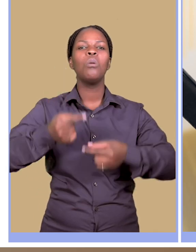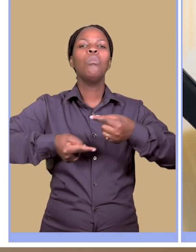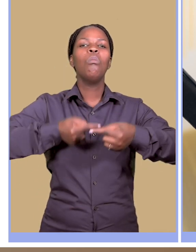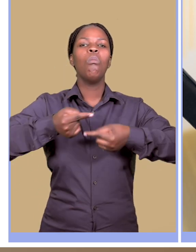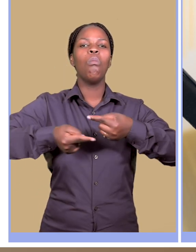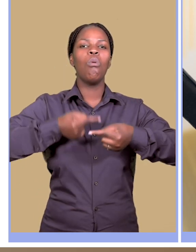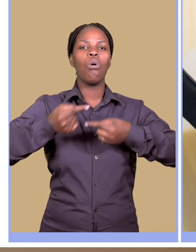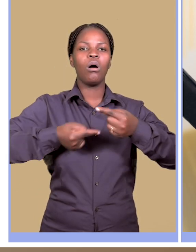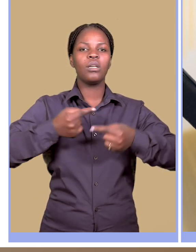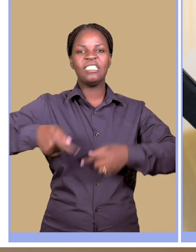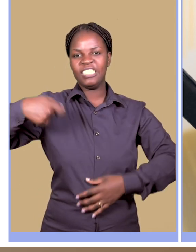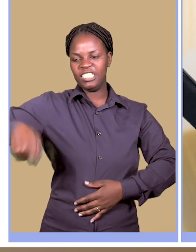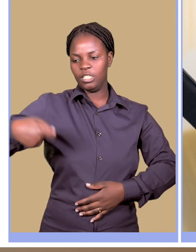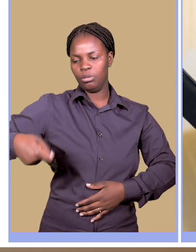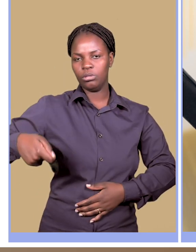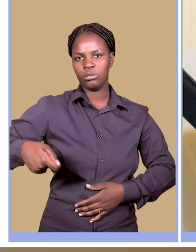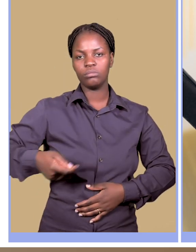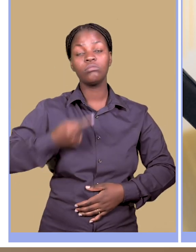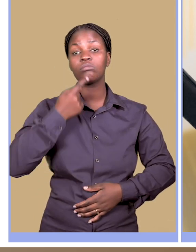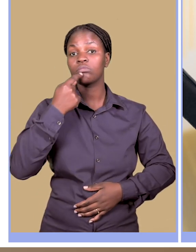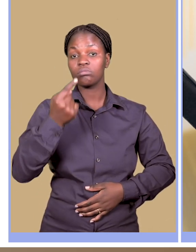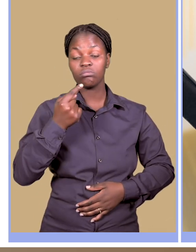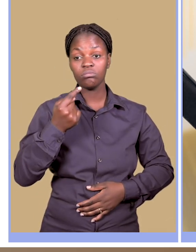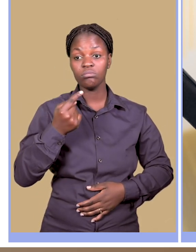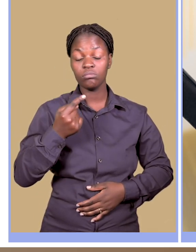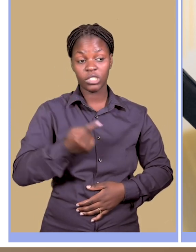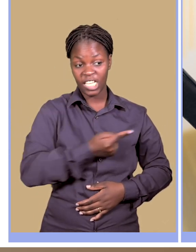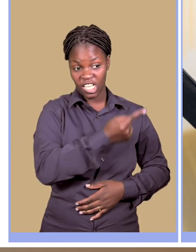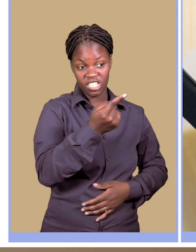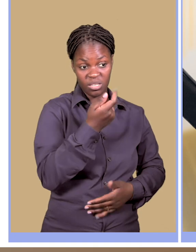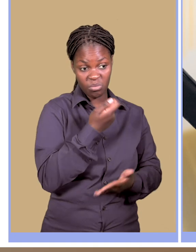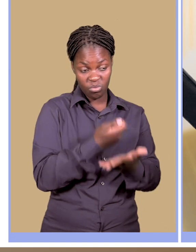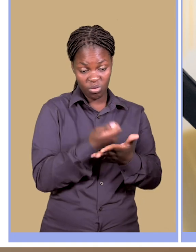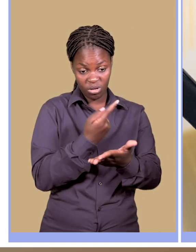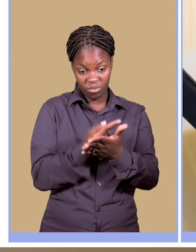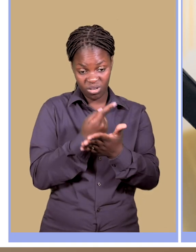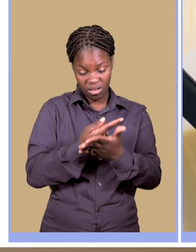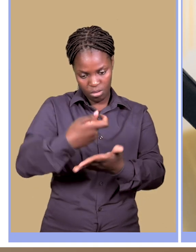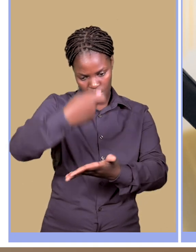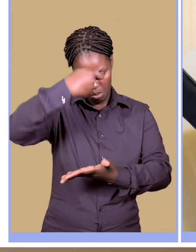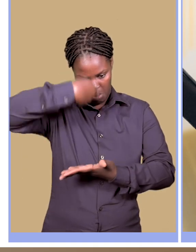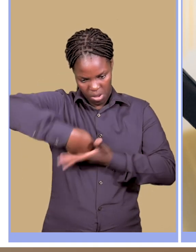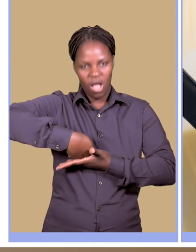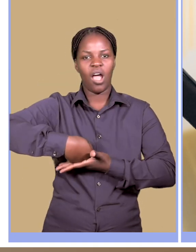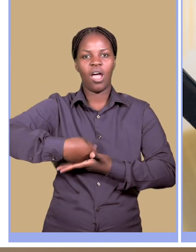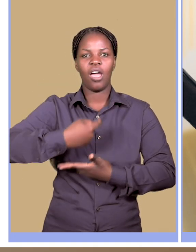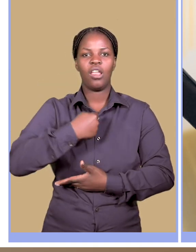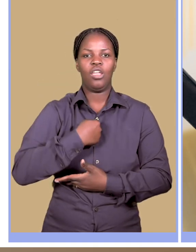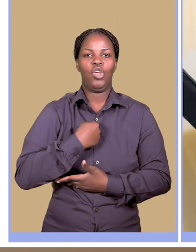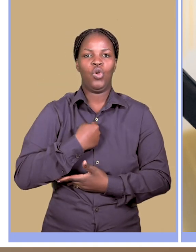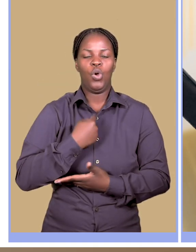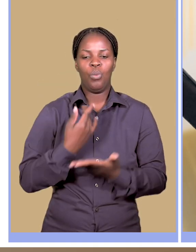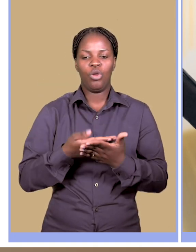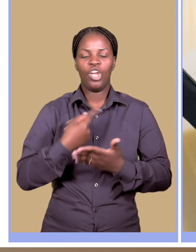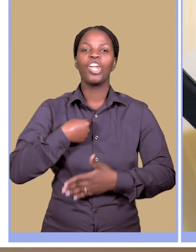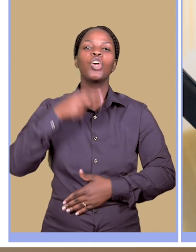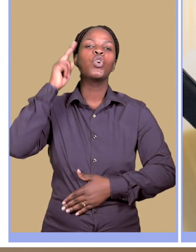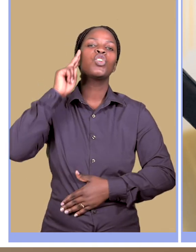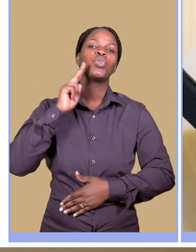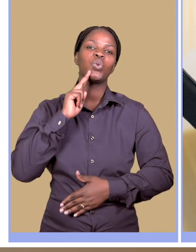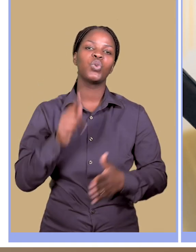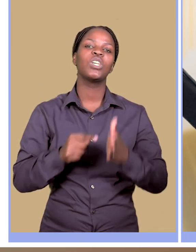posso abrir um processo em um tribunal, processá-los para que eles me indemnizem e corrijam o seu